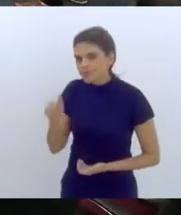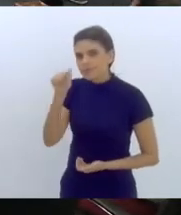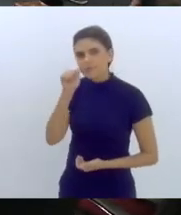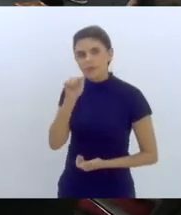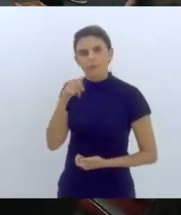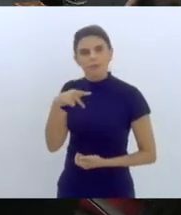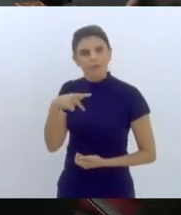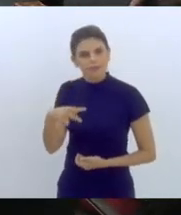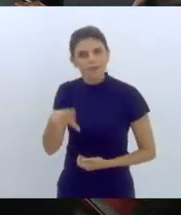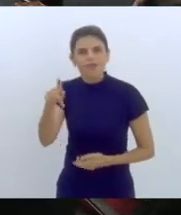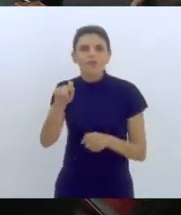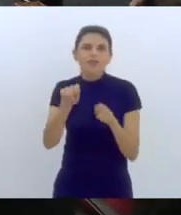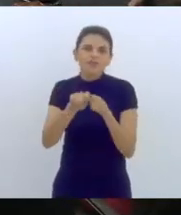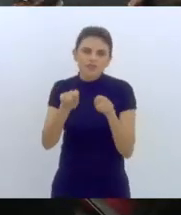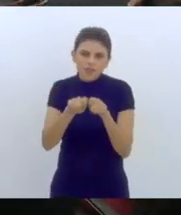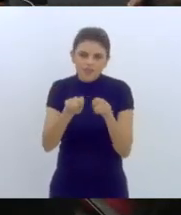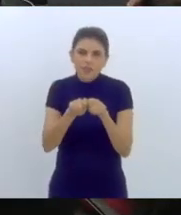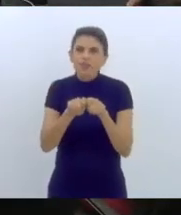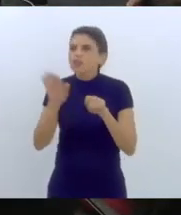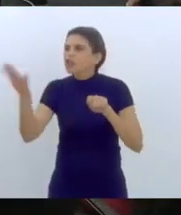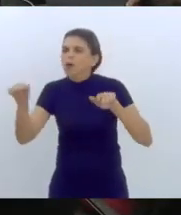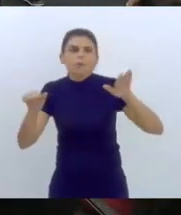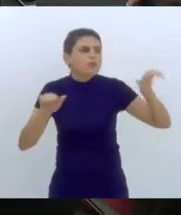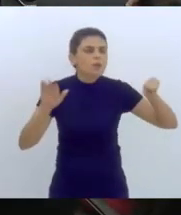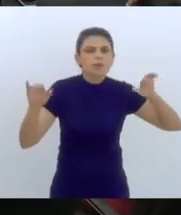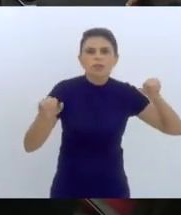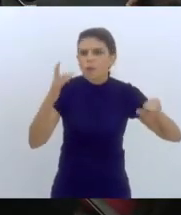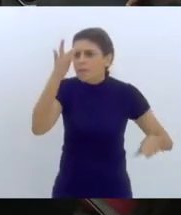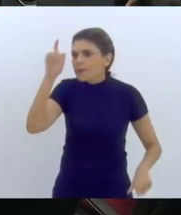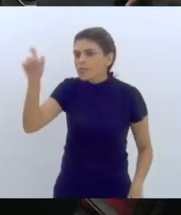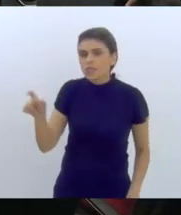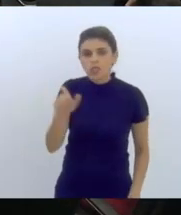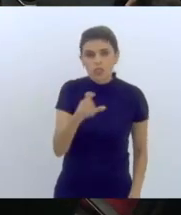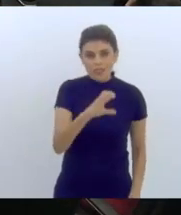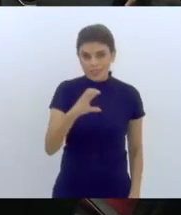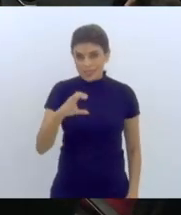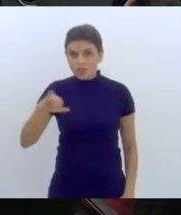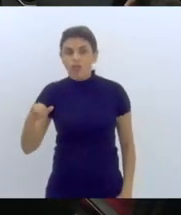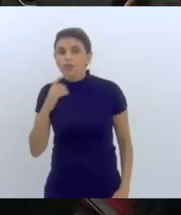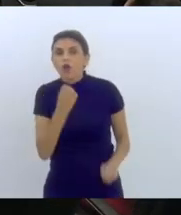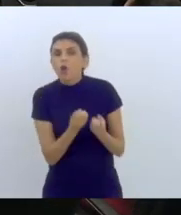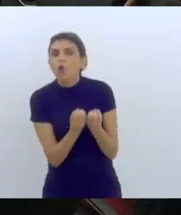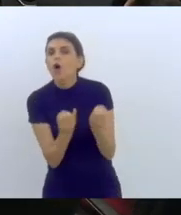a senhora está fazendo a chamada dos membros da CCJ. Quanto está o placar?